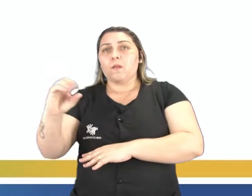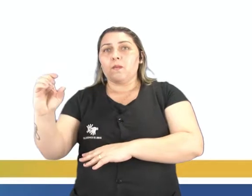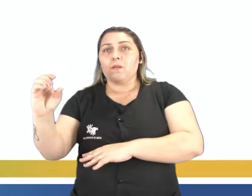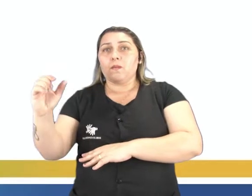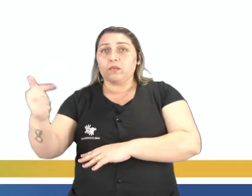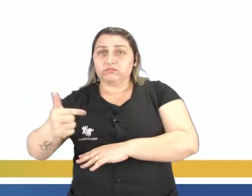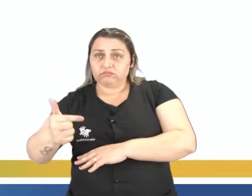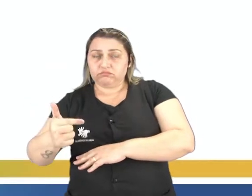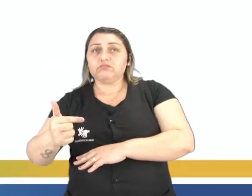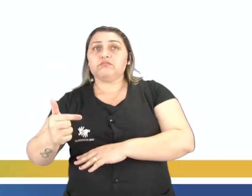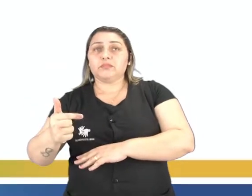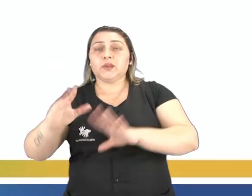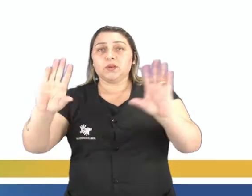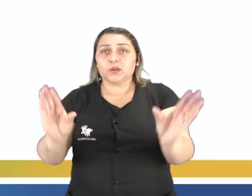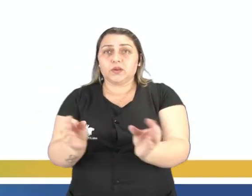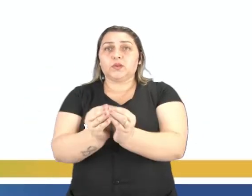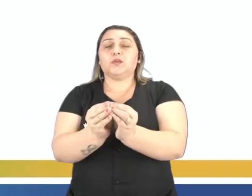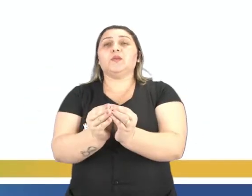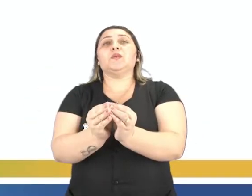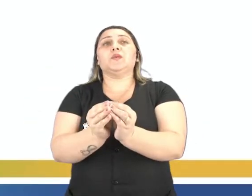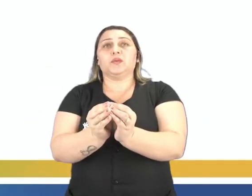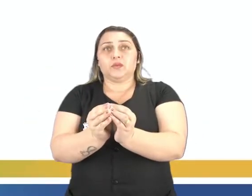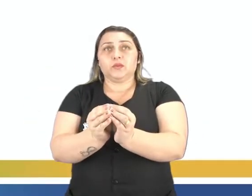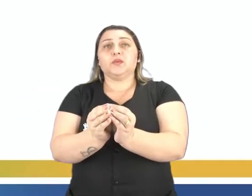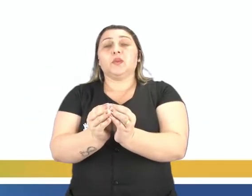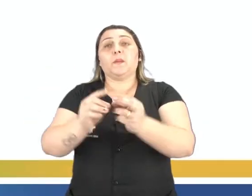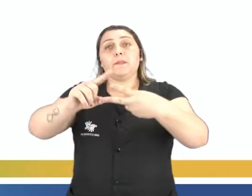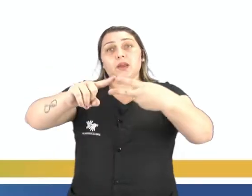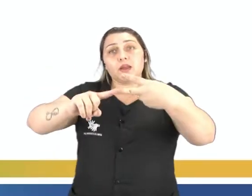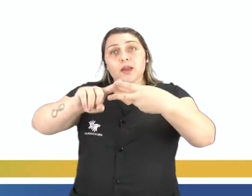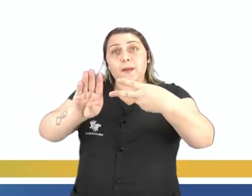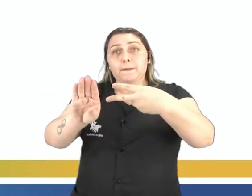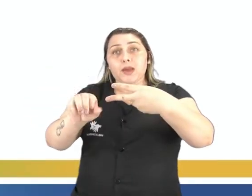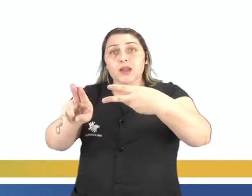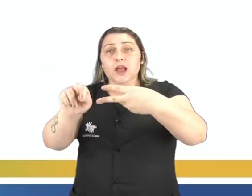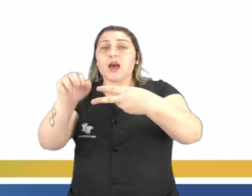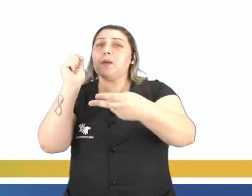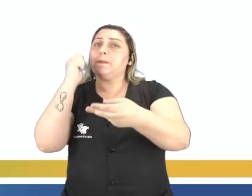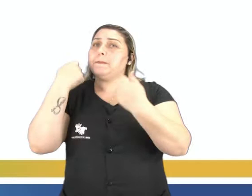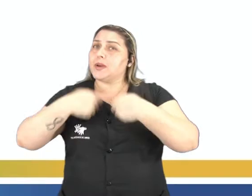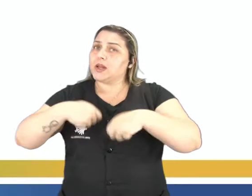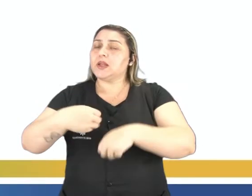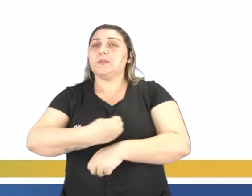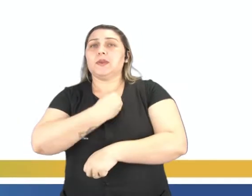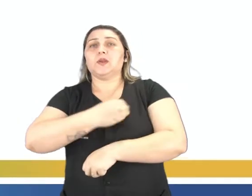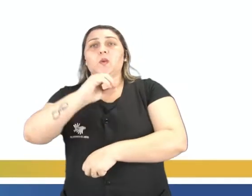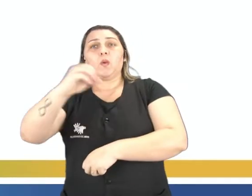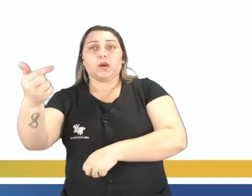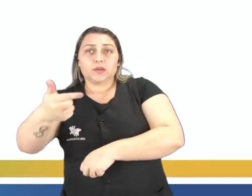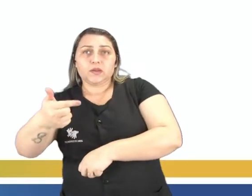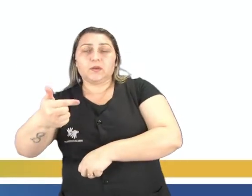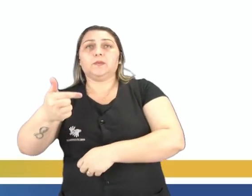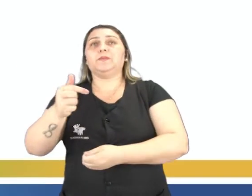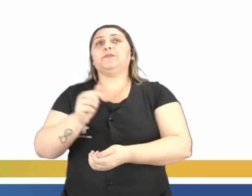Então, de uma forma resumida, óxidos são compostos binários e é obrigatório a presença do